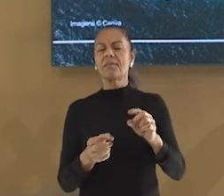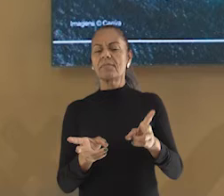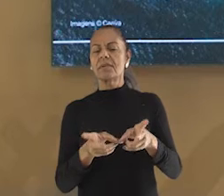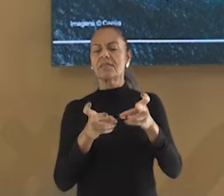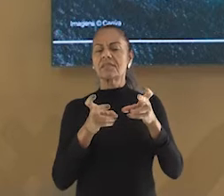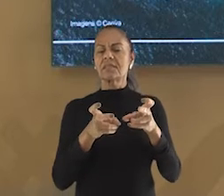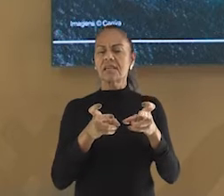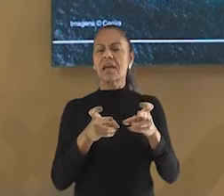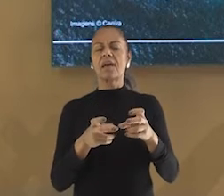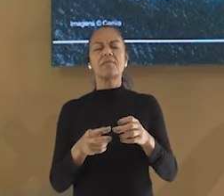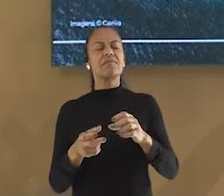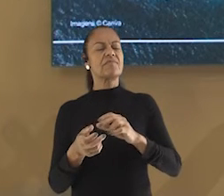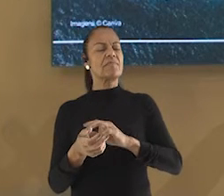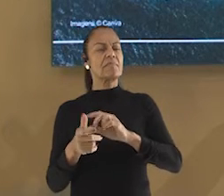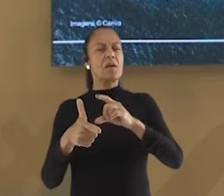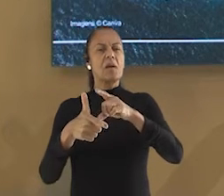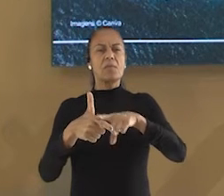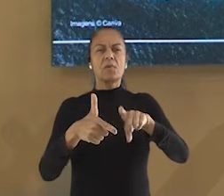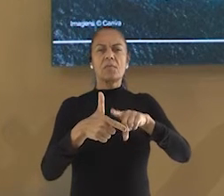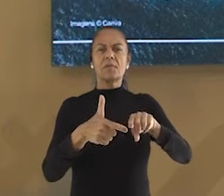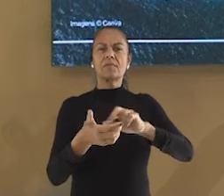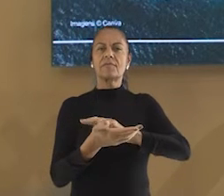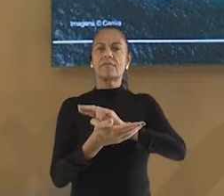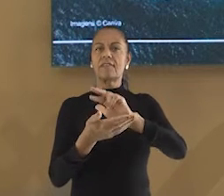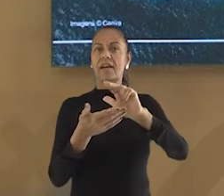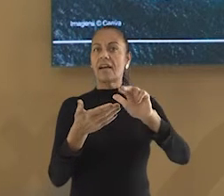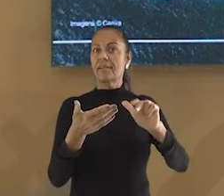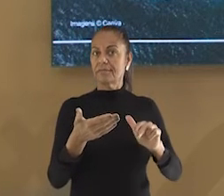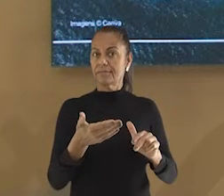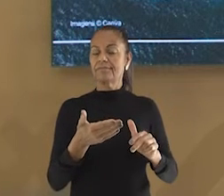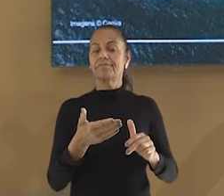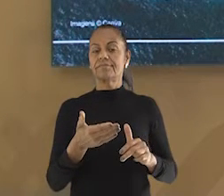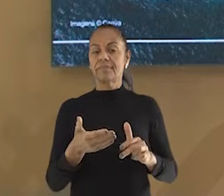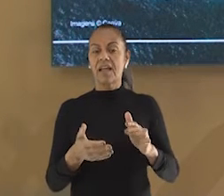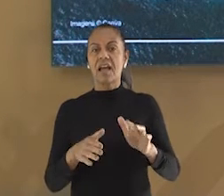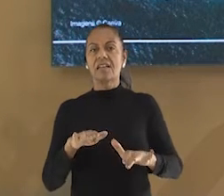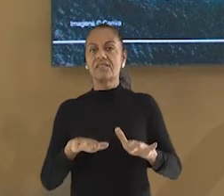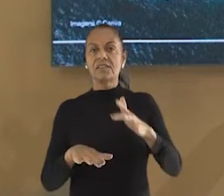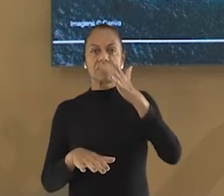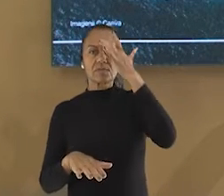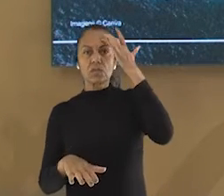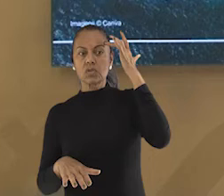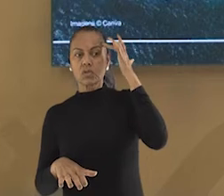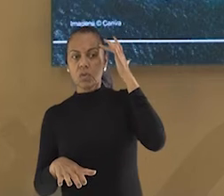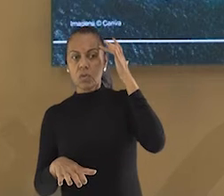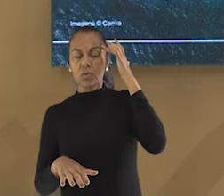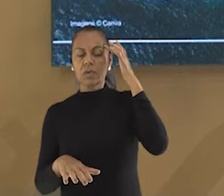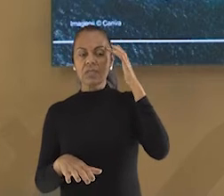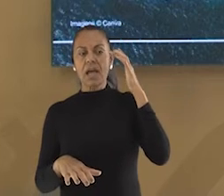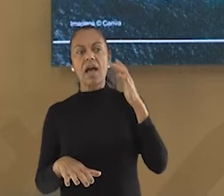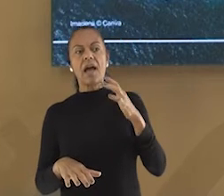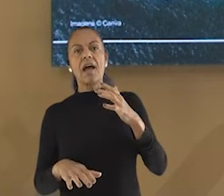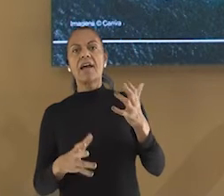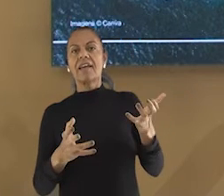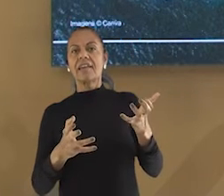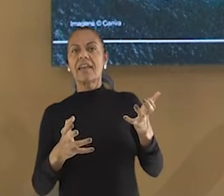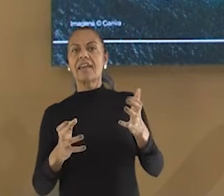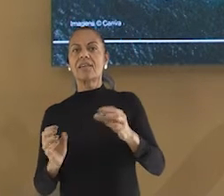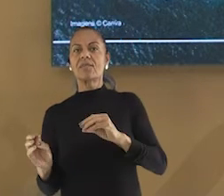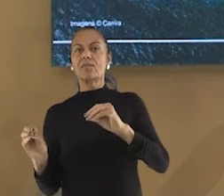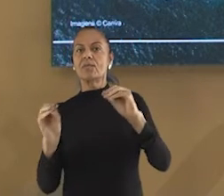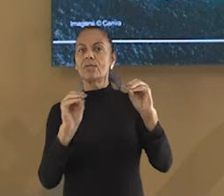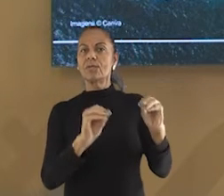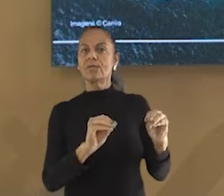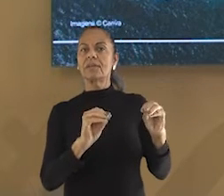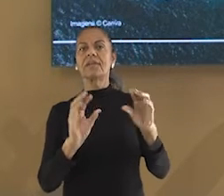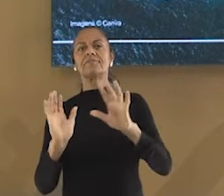são identificados muitos problemas de ordem social. Muitas pessoas se interessavam pela região e acabavam mudando